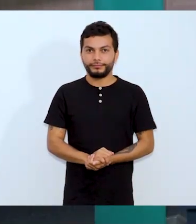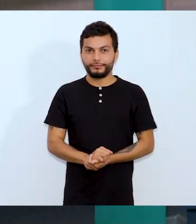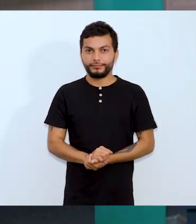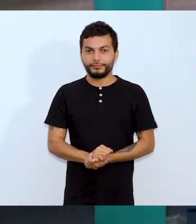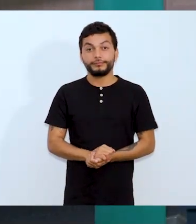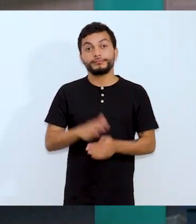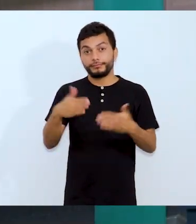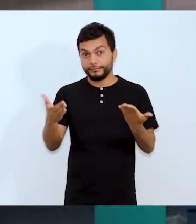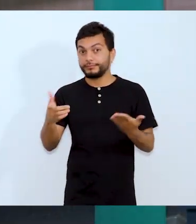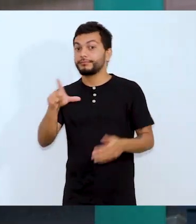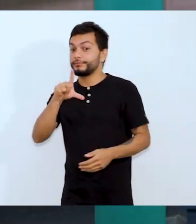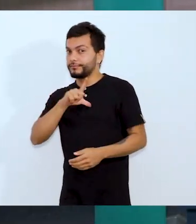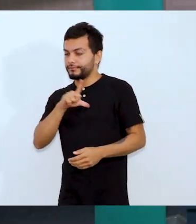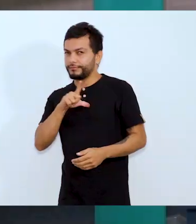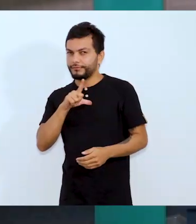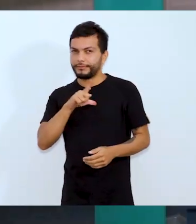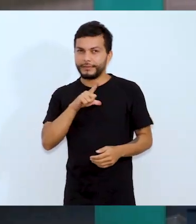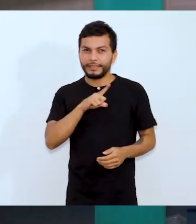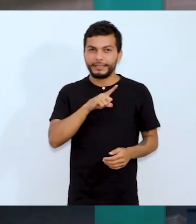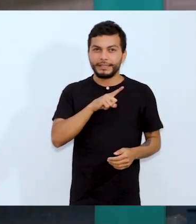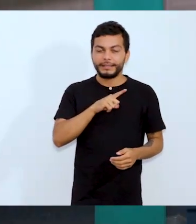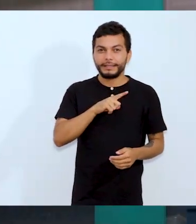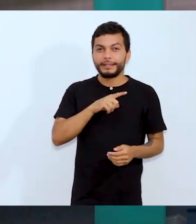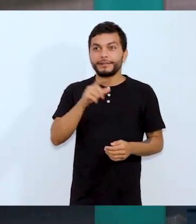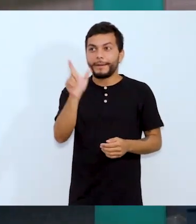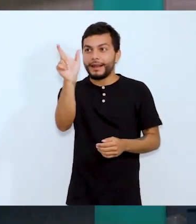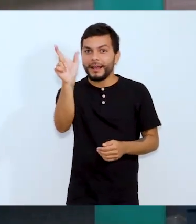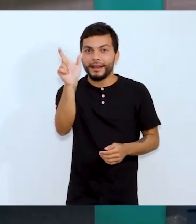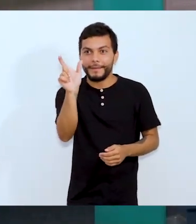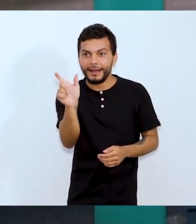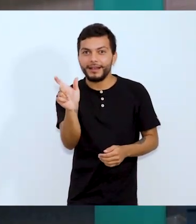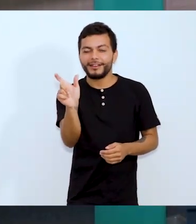Portanto, temos esse jogo de palavras.